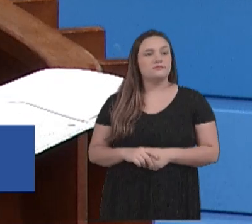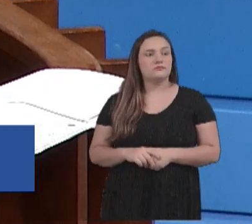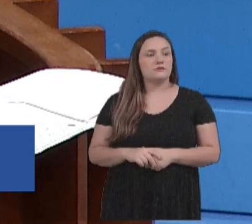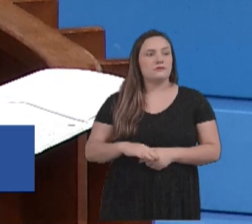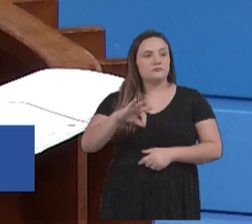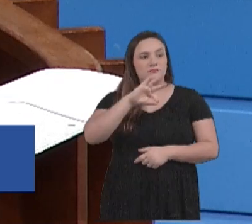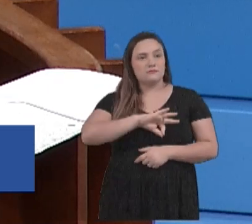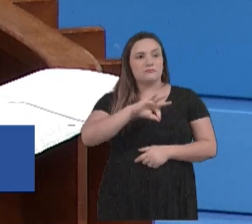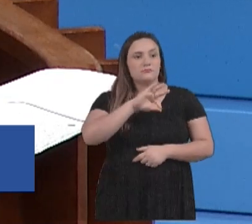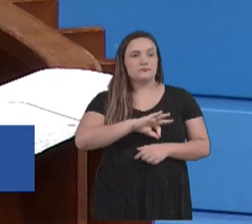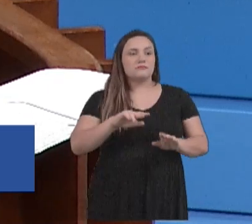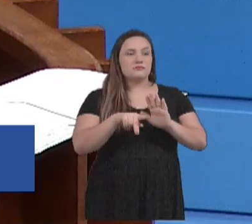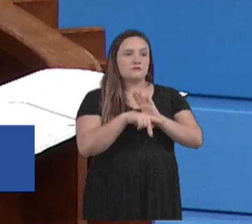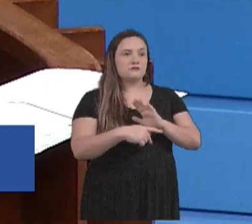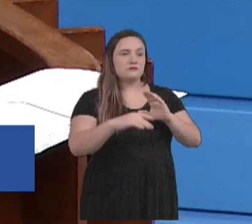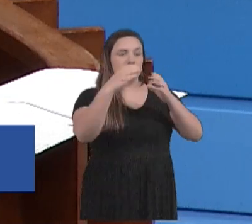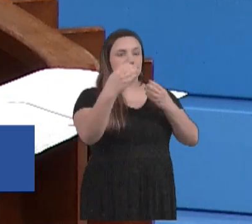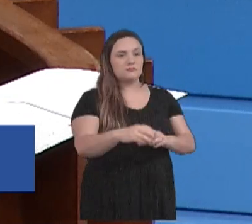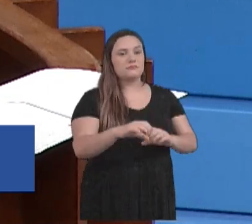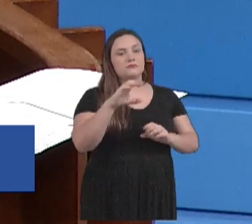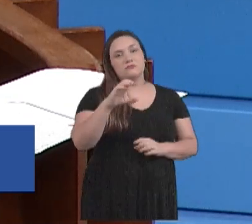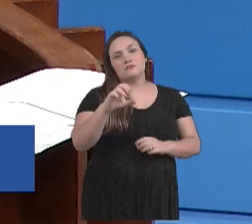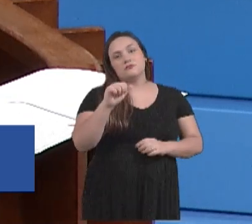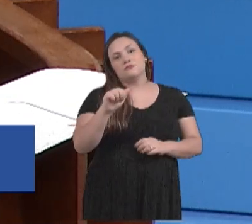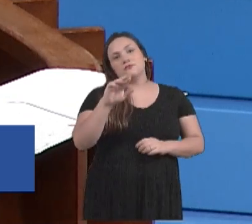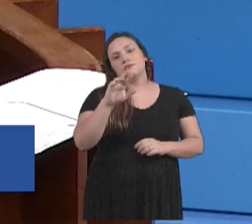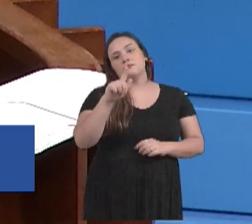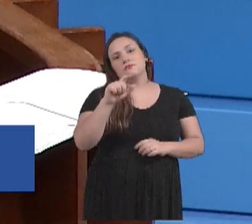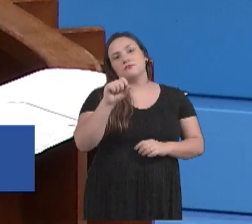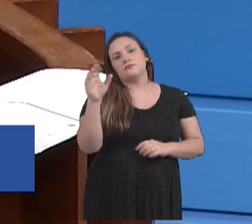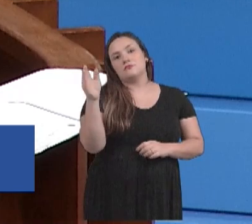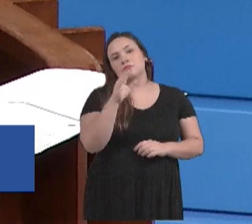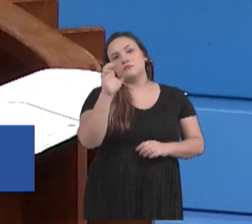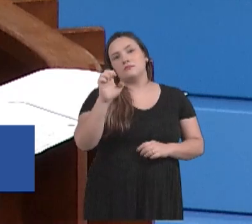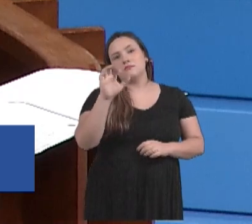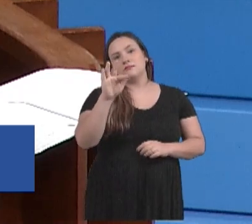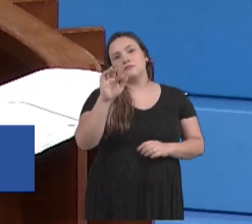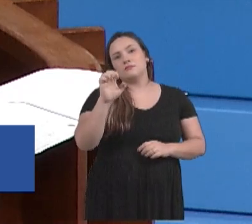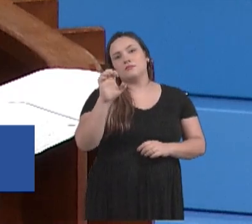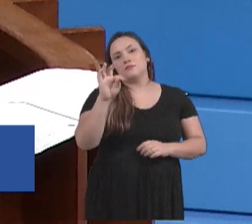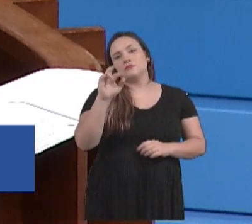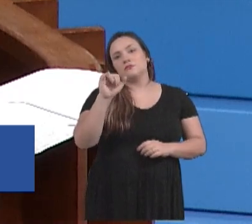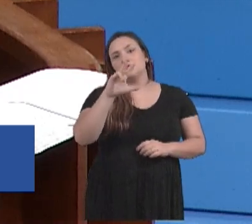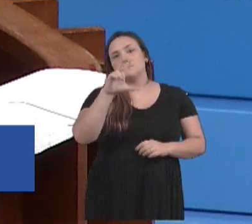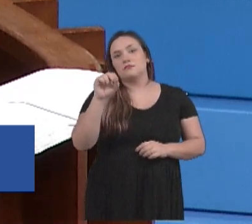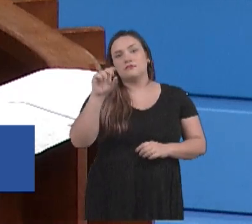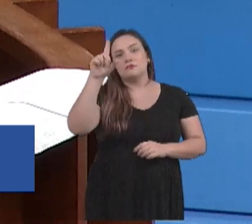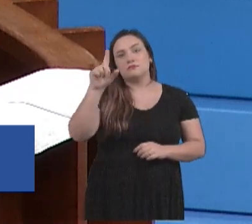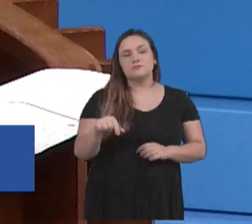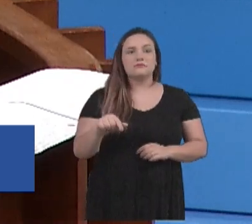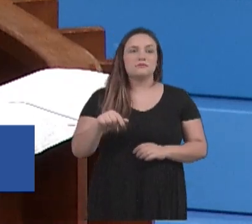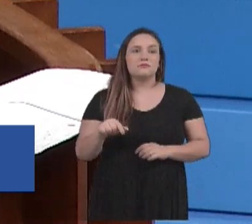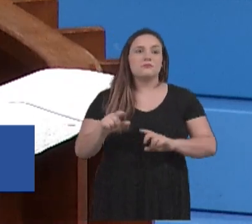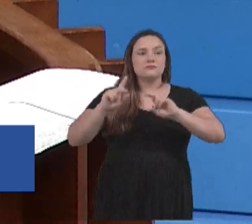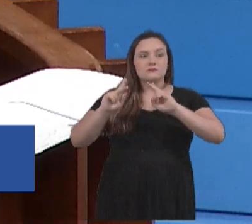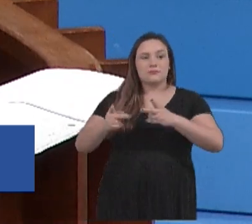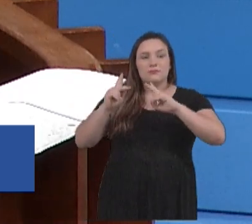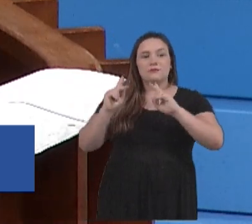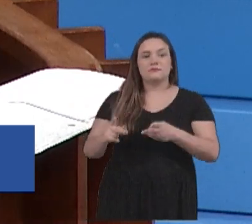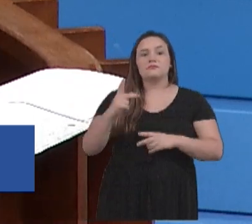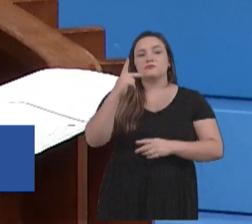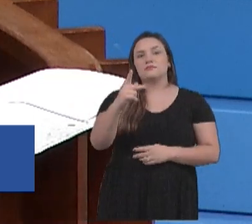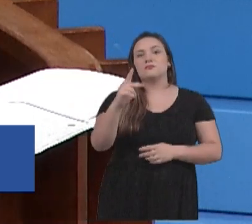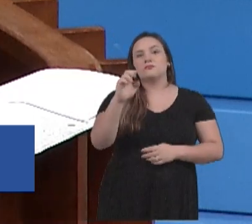cargo efetivo, das vantagens pecuniárias permanentes do caso. E quando fala adicional,